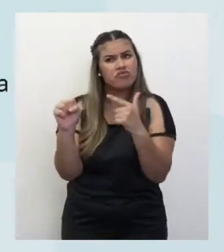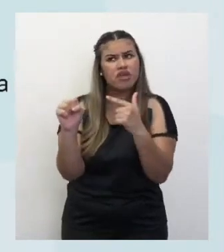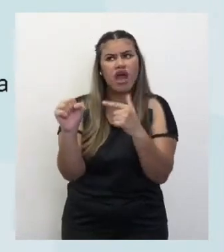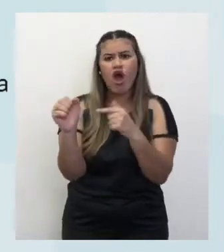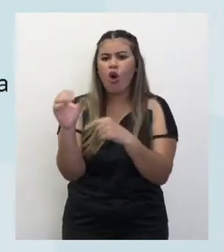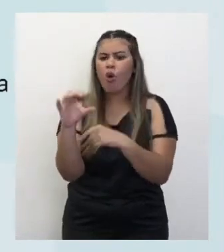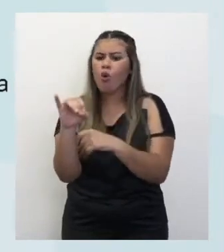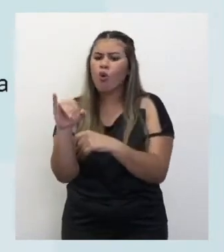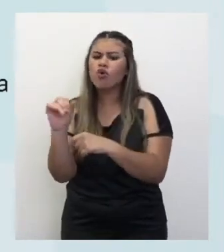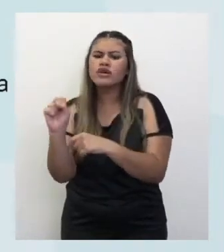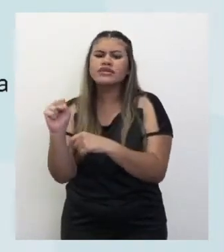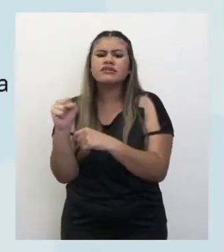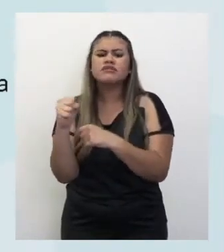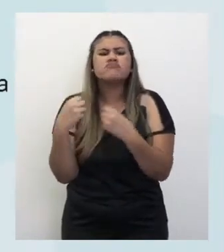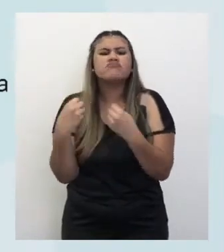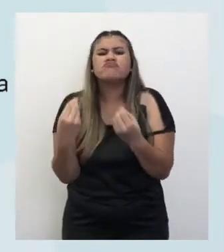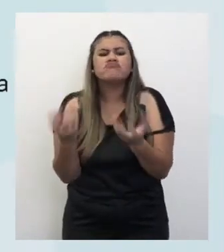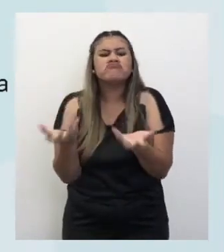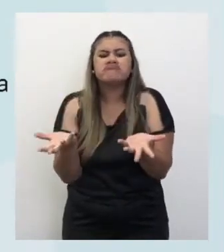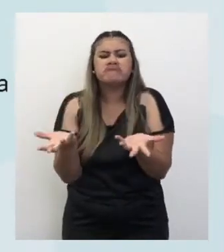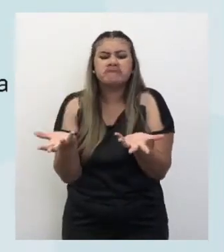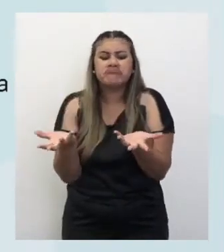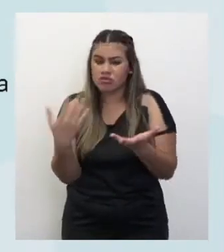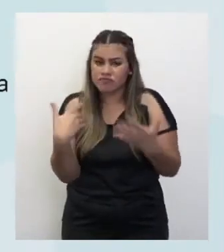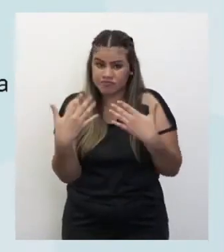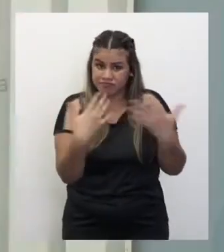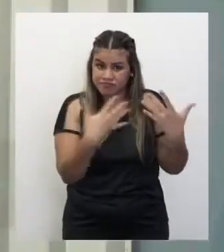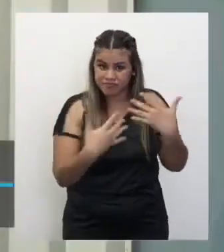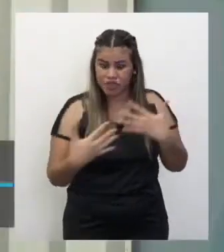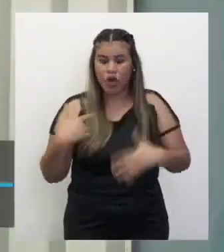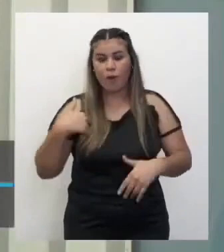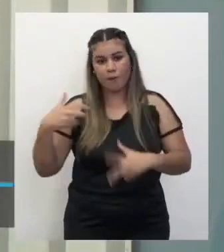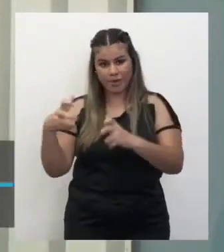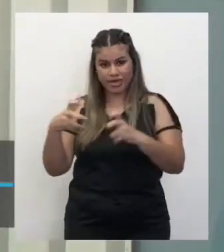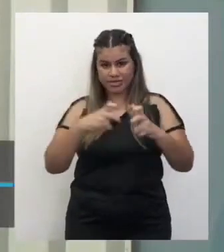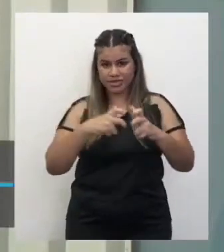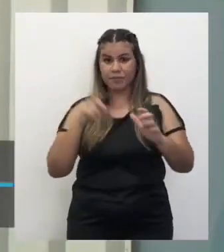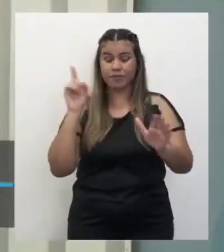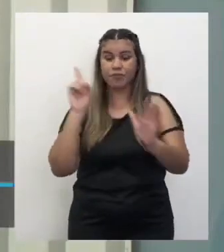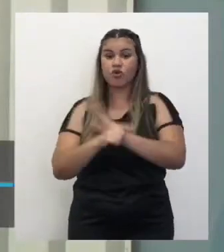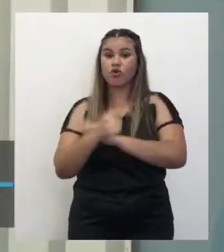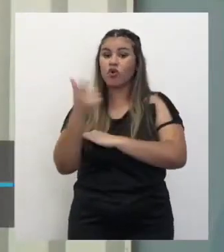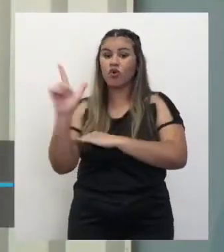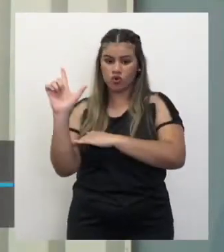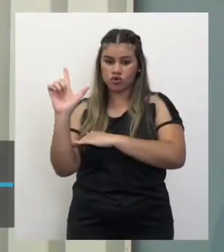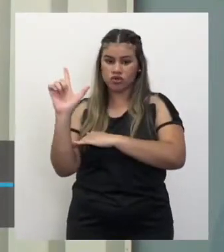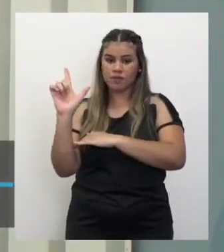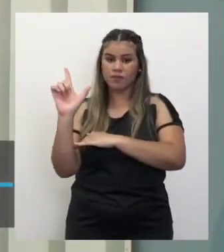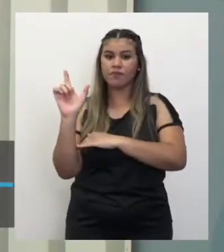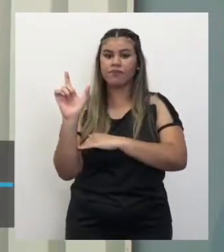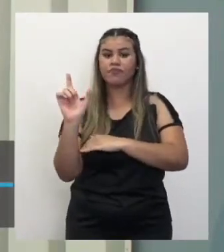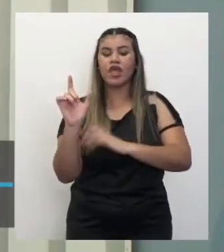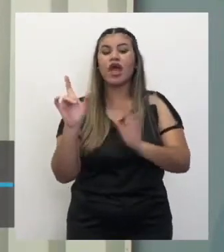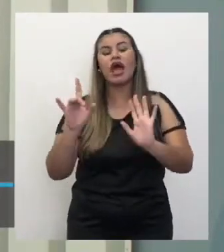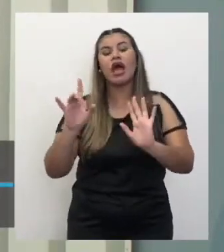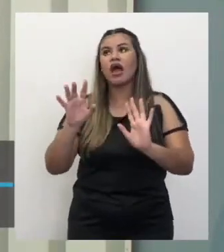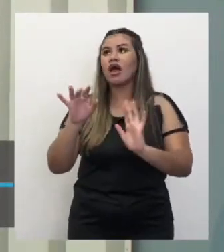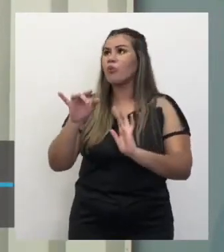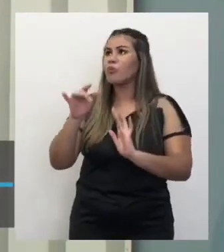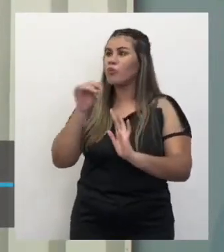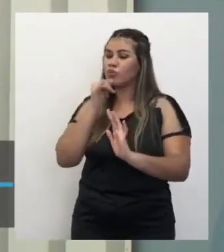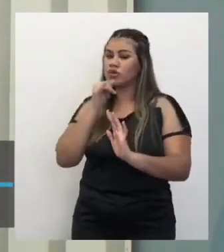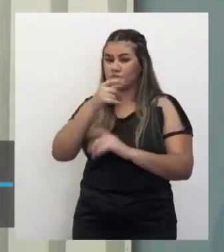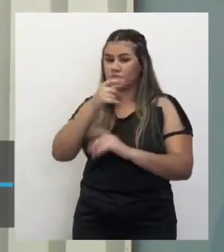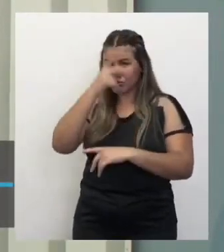quê? Responda conosco. E vamos conversando aqui. Notem bem, com relação a outra pergunta, falava assim, quando achava alguma coisa, não examinava